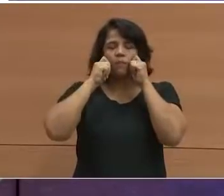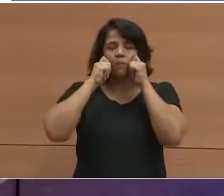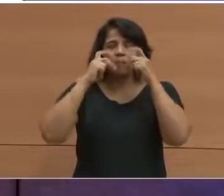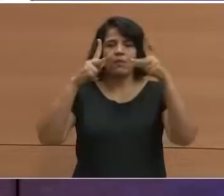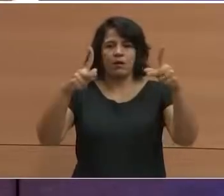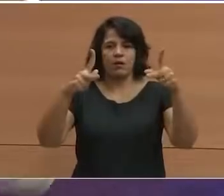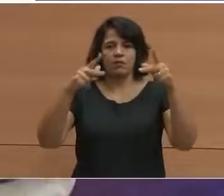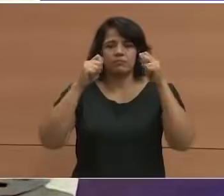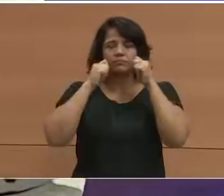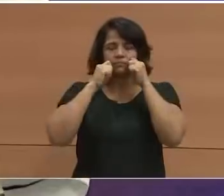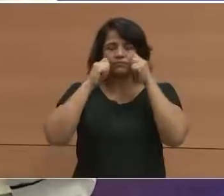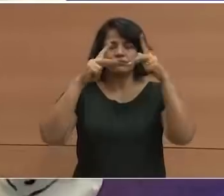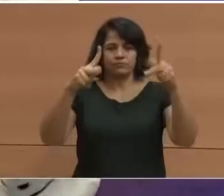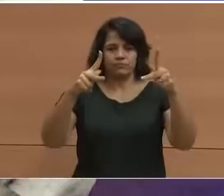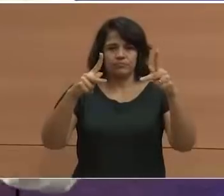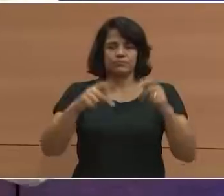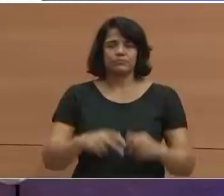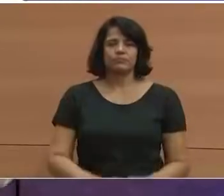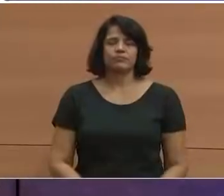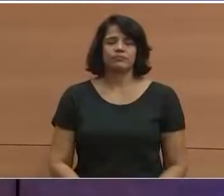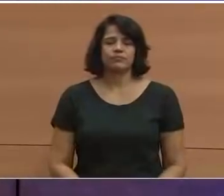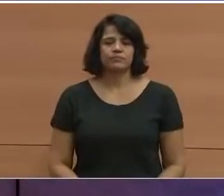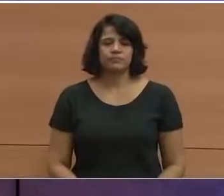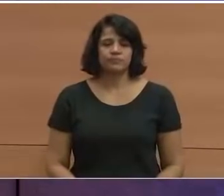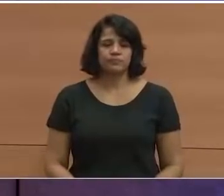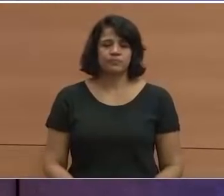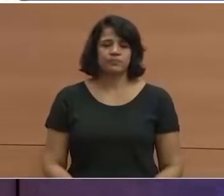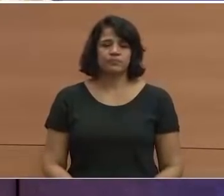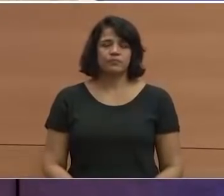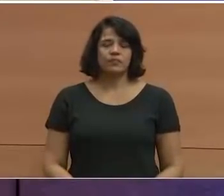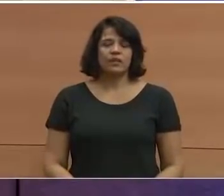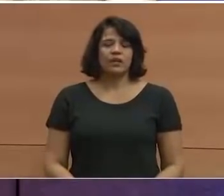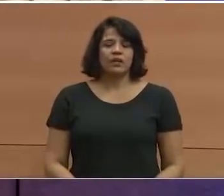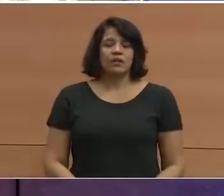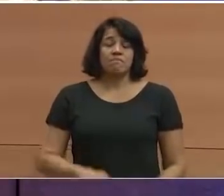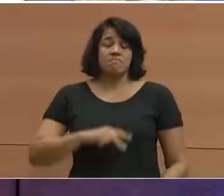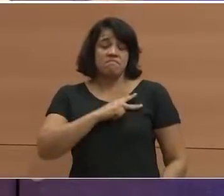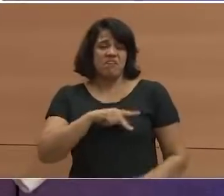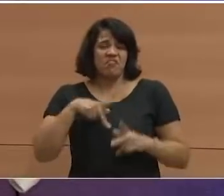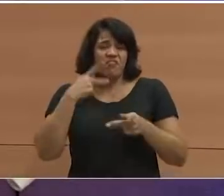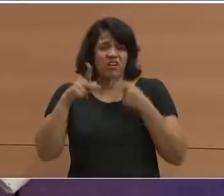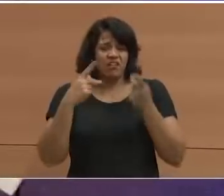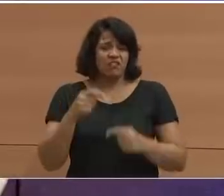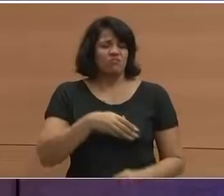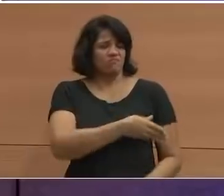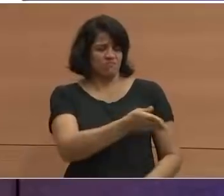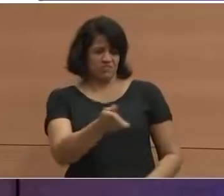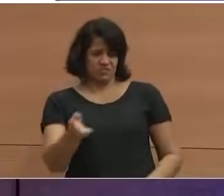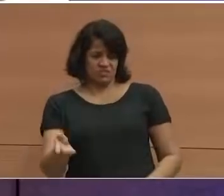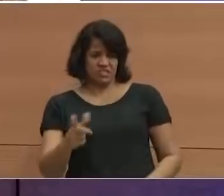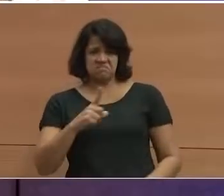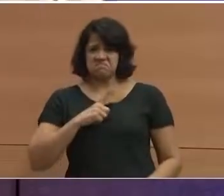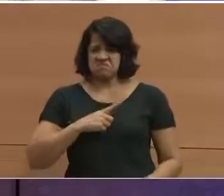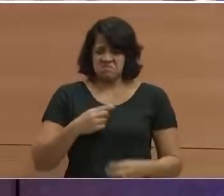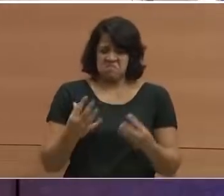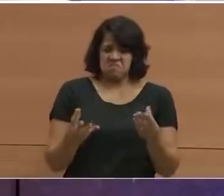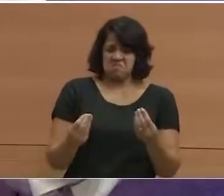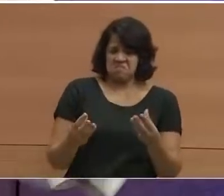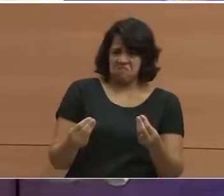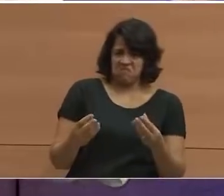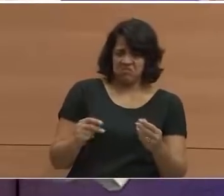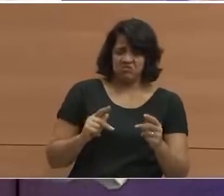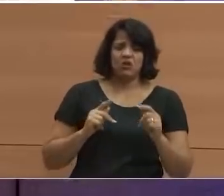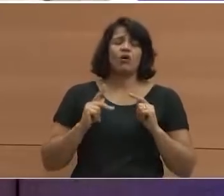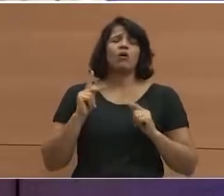instrutor de criança. Vocês podem ter muitos instrutores de criança, mas vocês não têm muitos